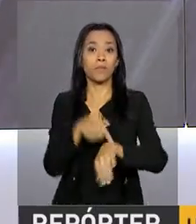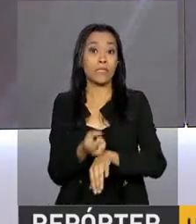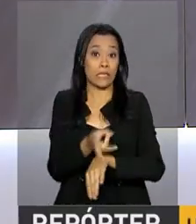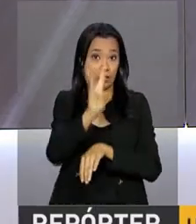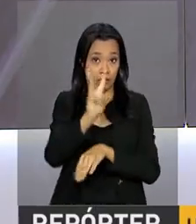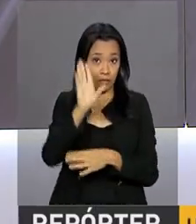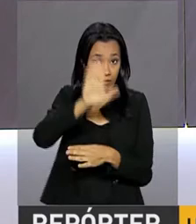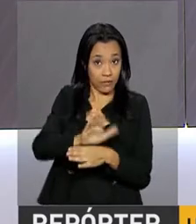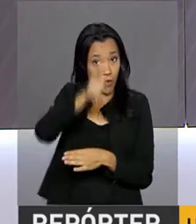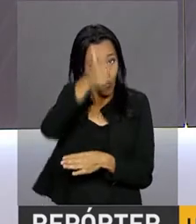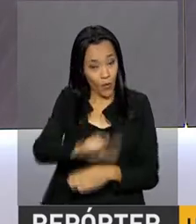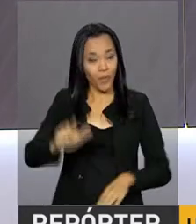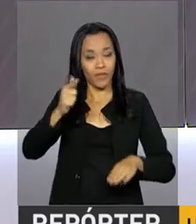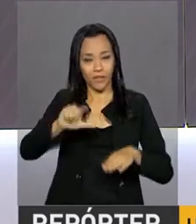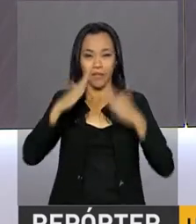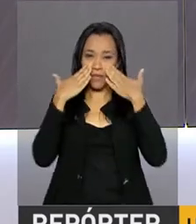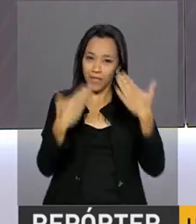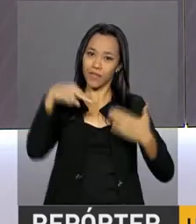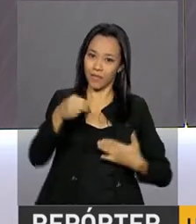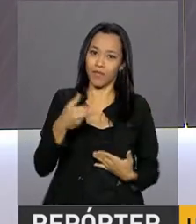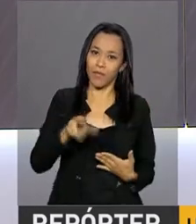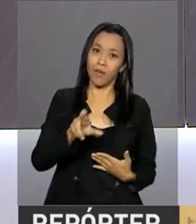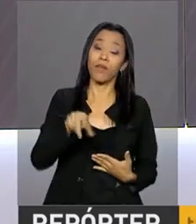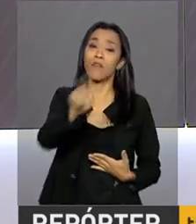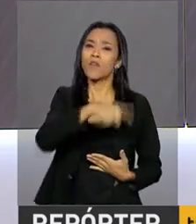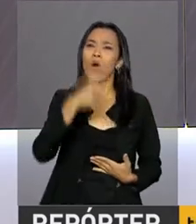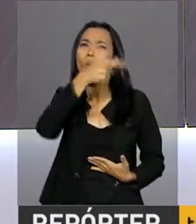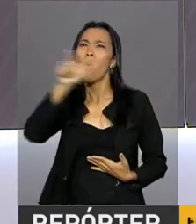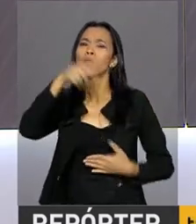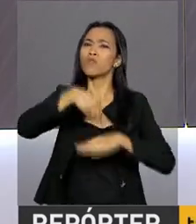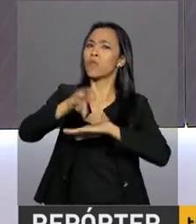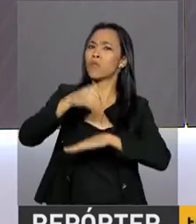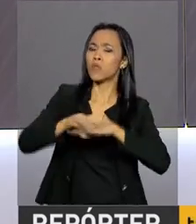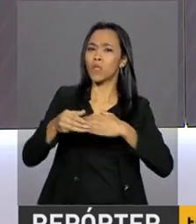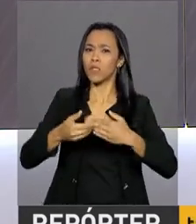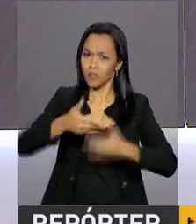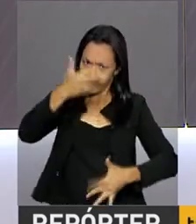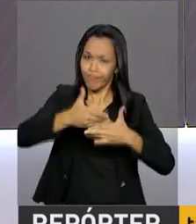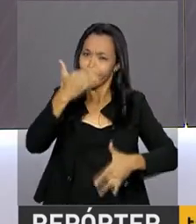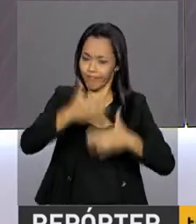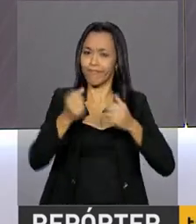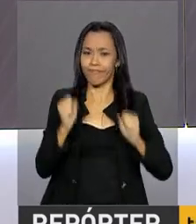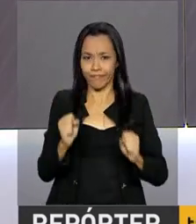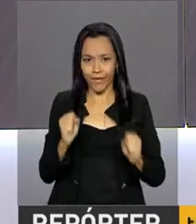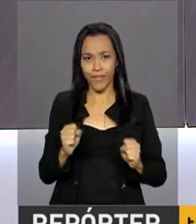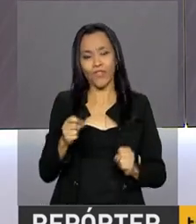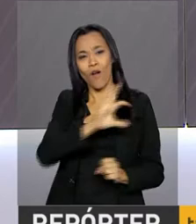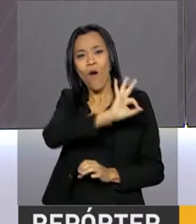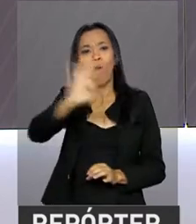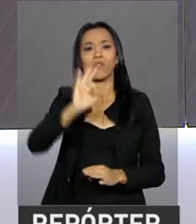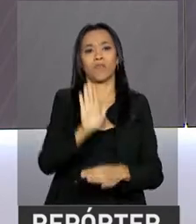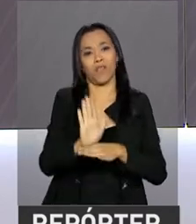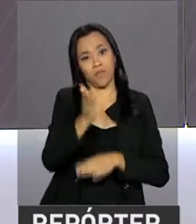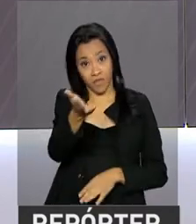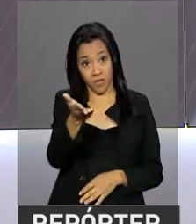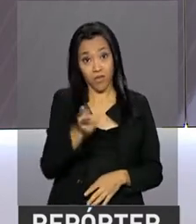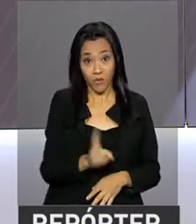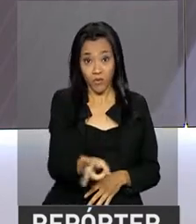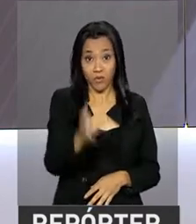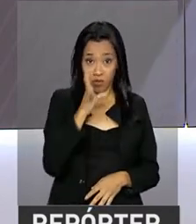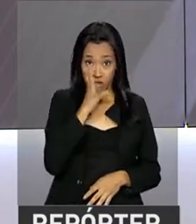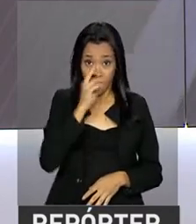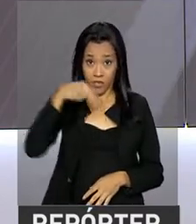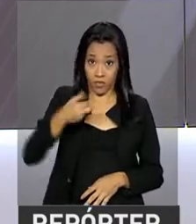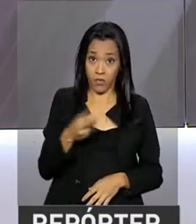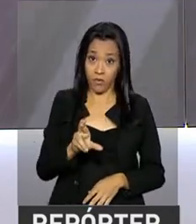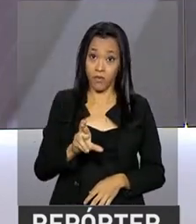da tarde na próxima edição do repórter nbr outras notícias você acompanha nossas redes sociais uma ótima tarde pra você e continue